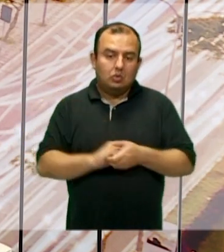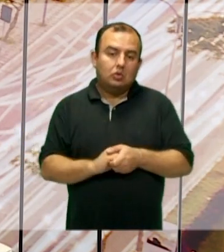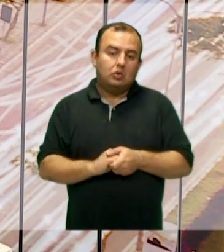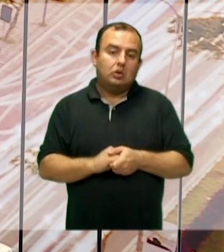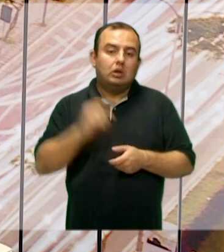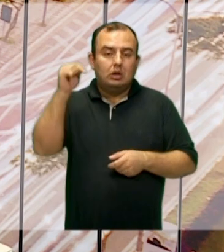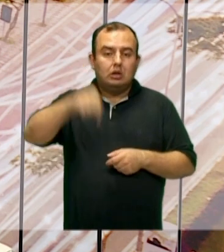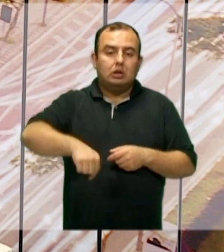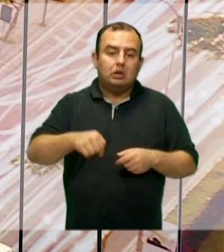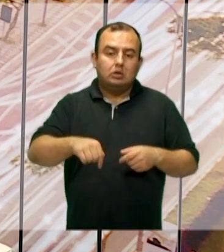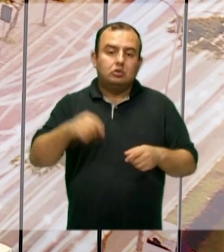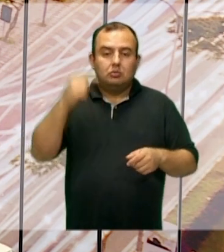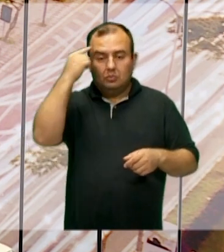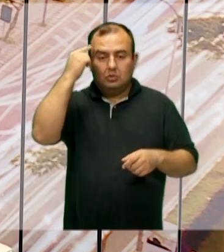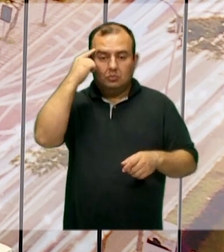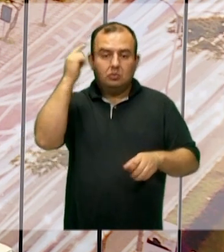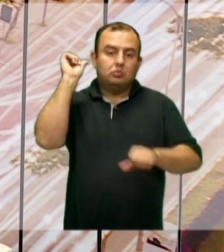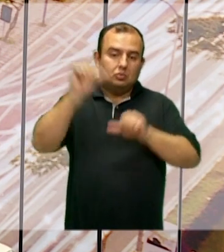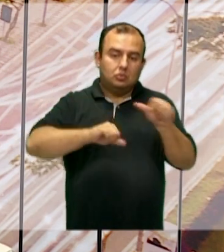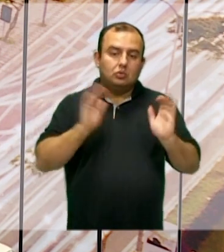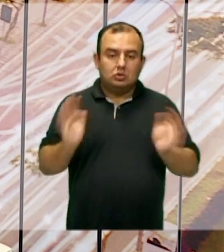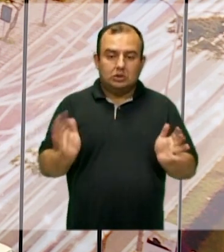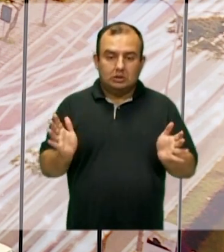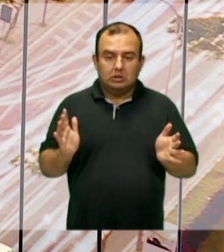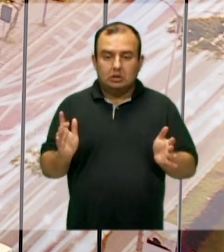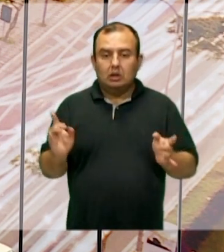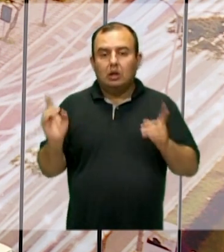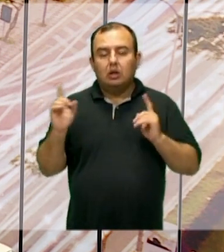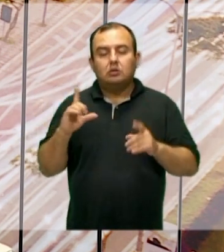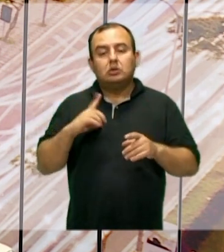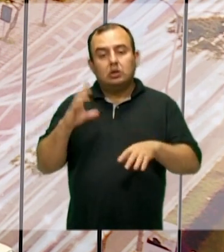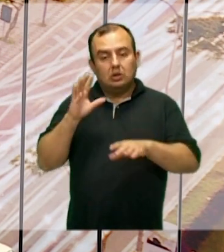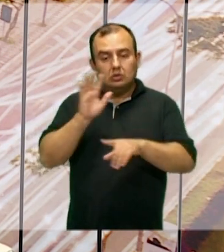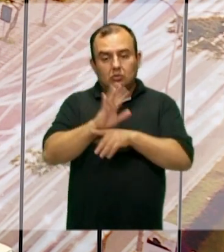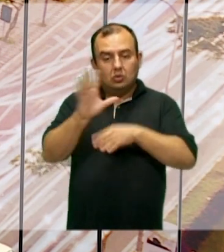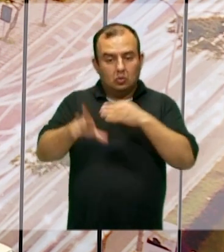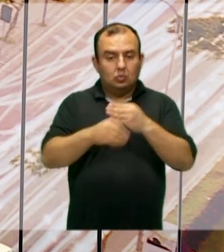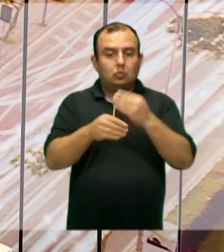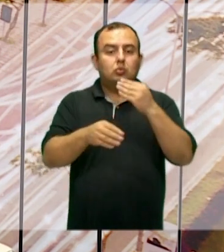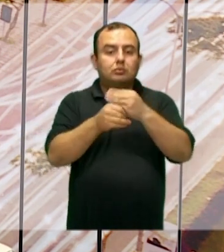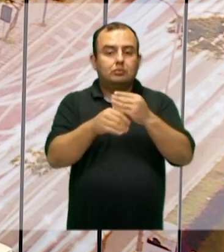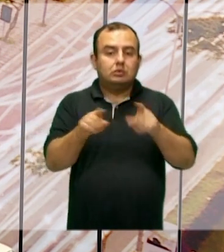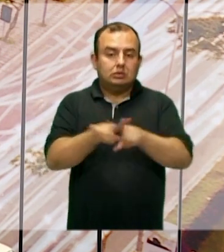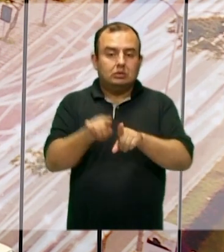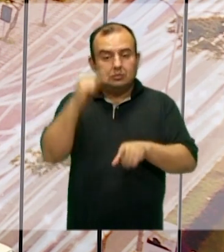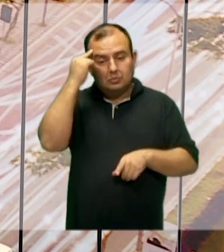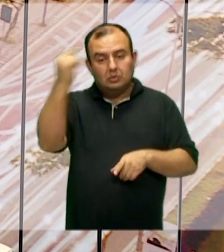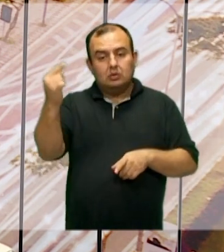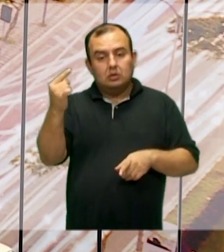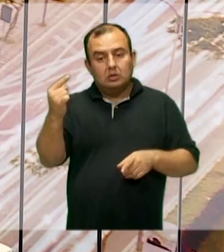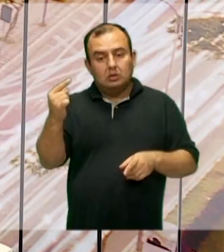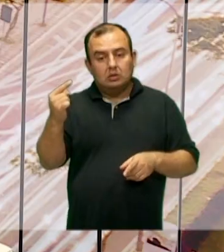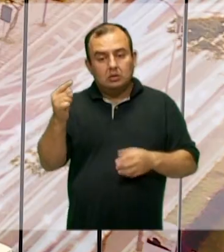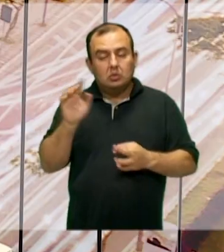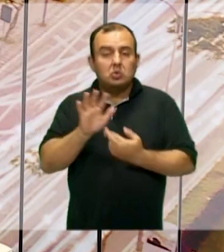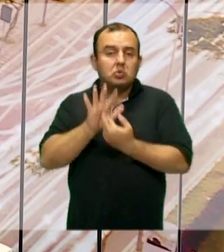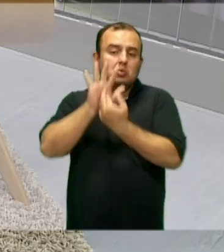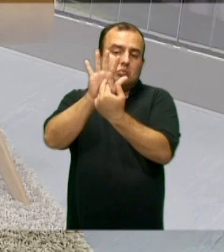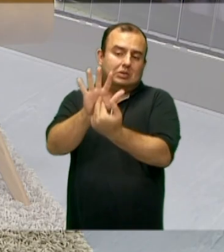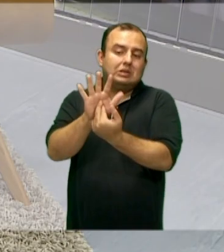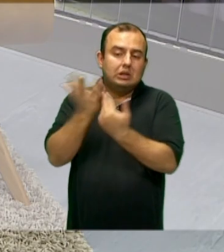que estando aqui já mudou essa tua visão. Tu acha que, de repente, até contribuir para tu pensar em, de repente, ser uma